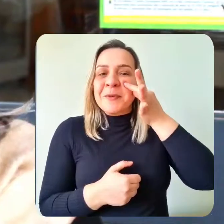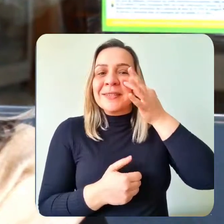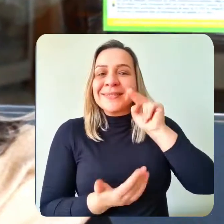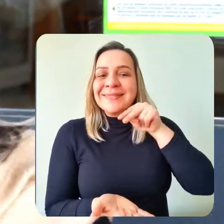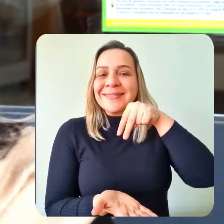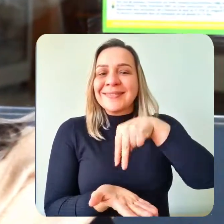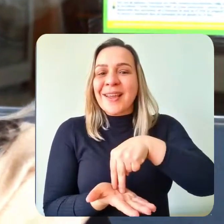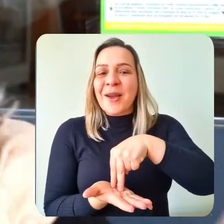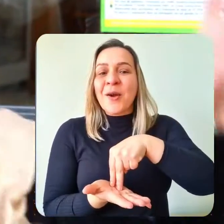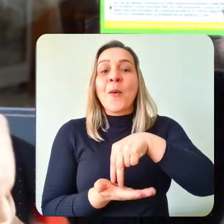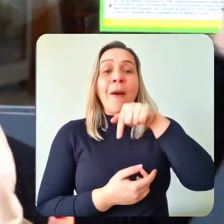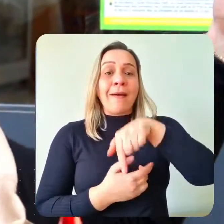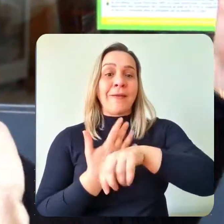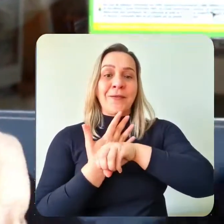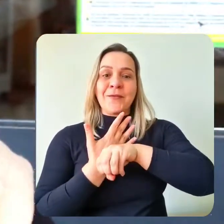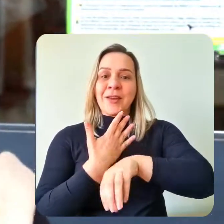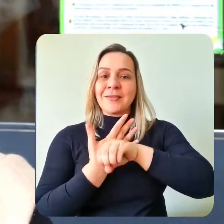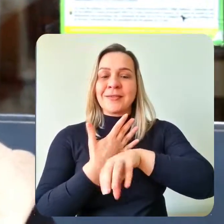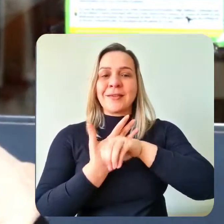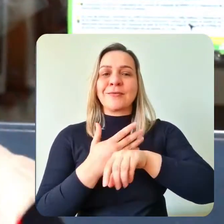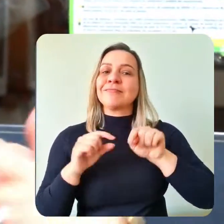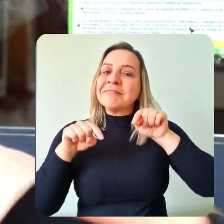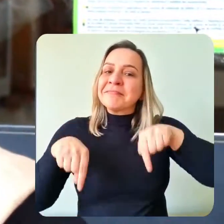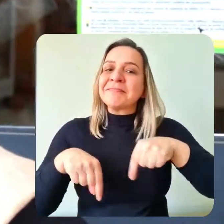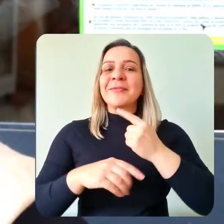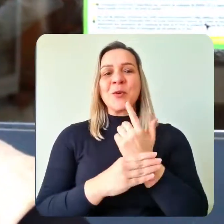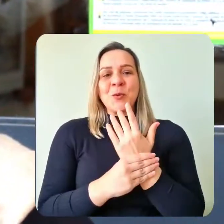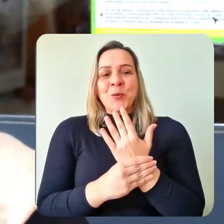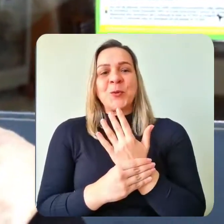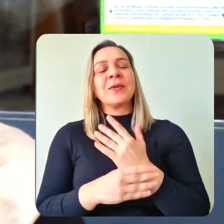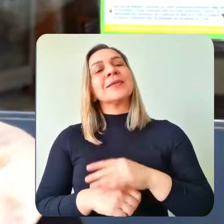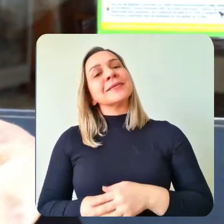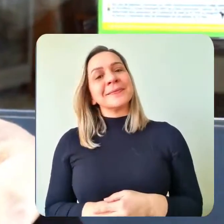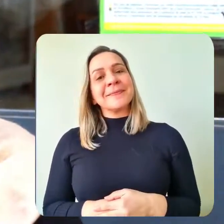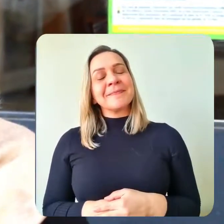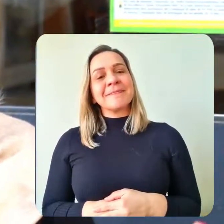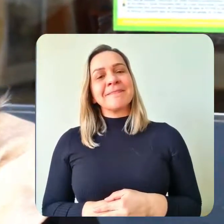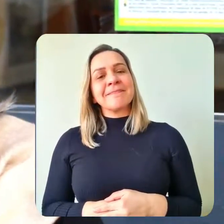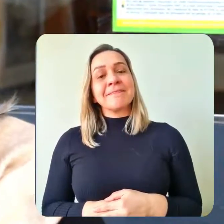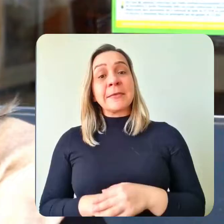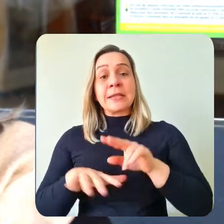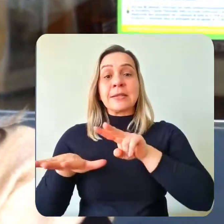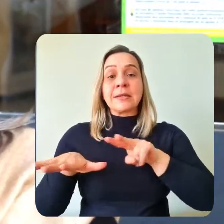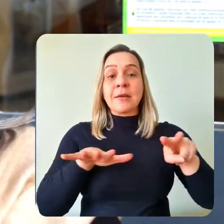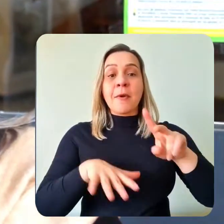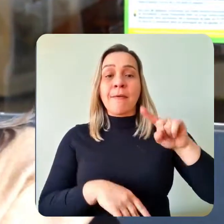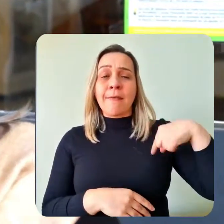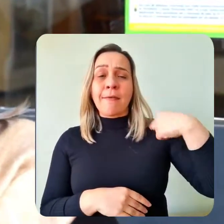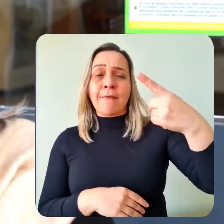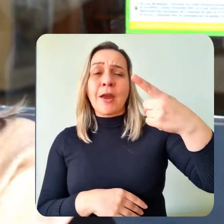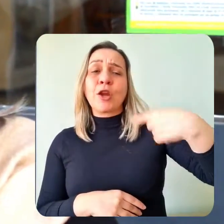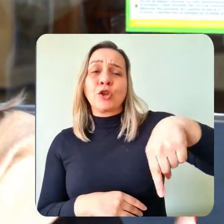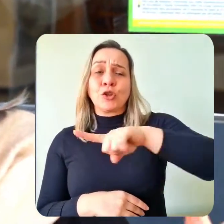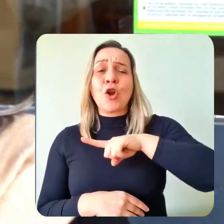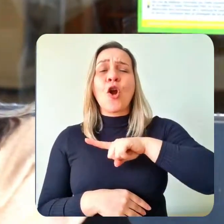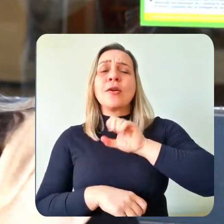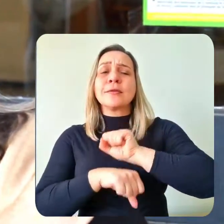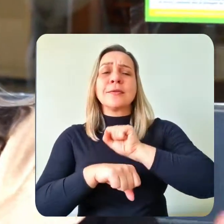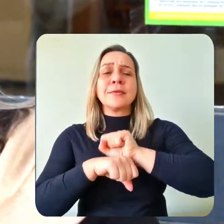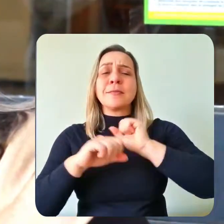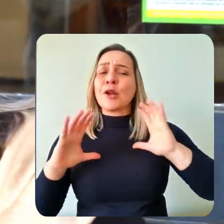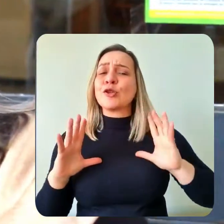presenciais na Faculdade de Educação, na nossa Universidade. Semana que vem, esperamos